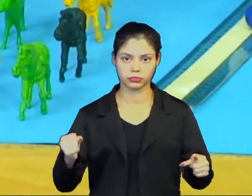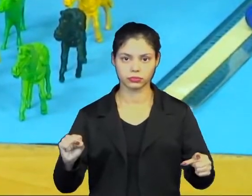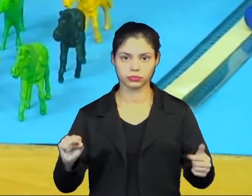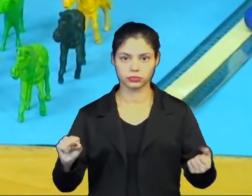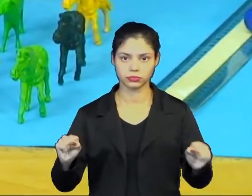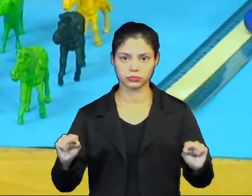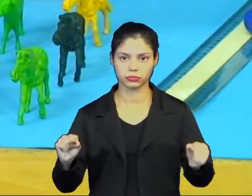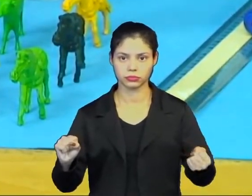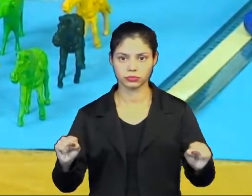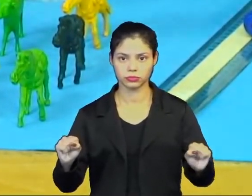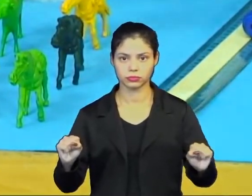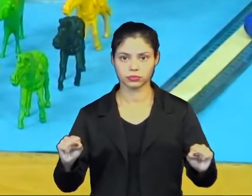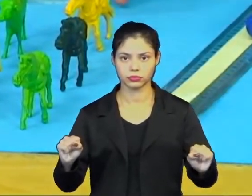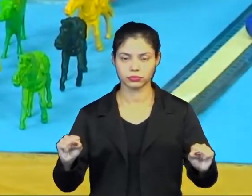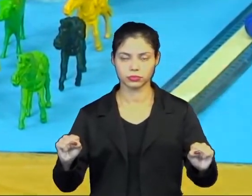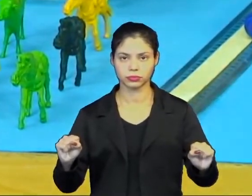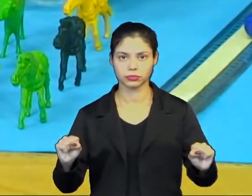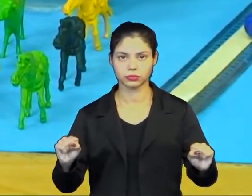8